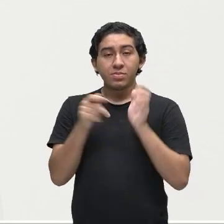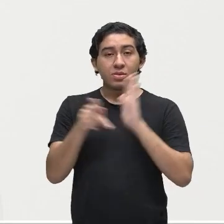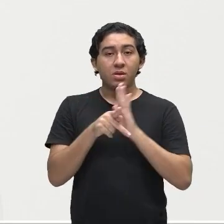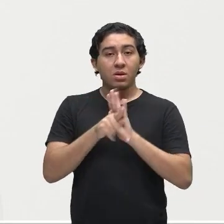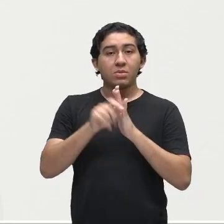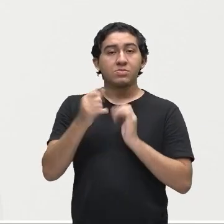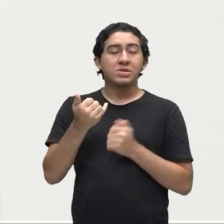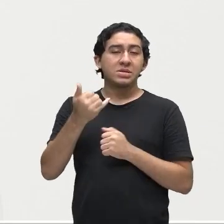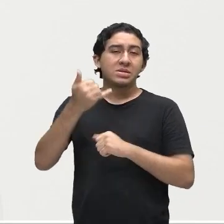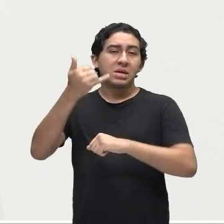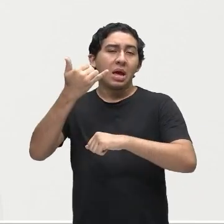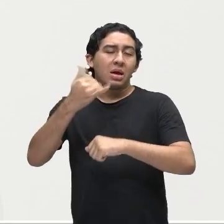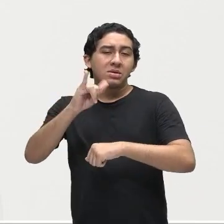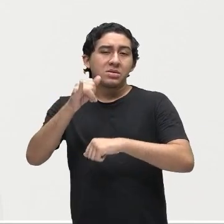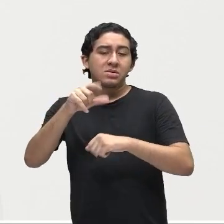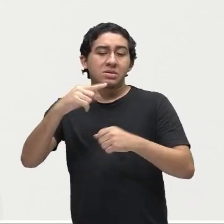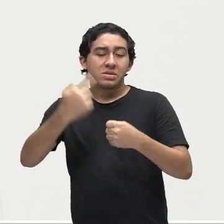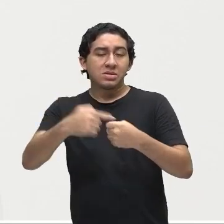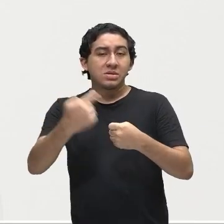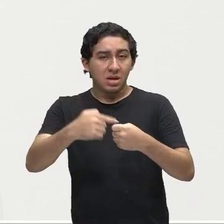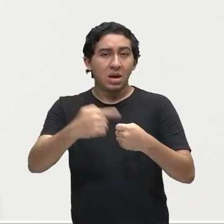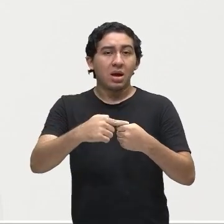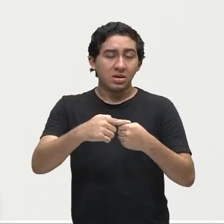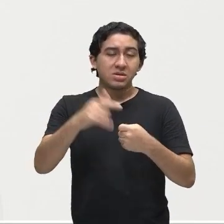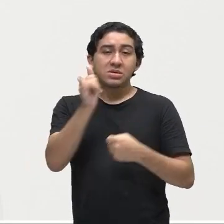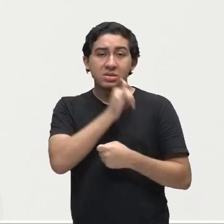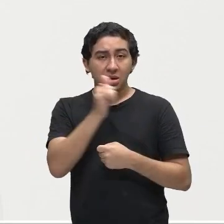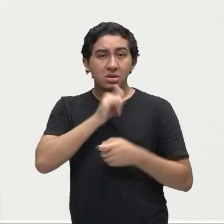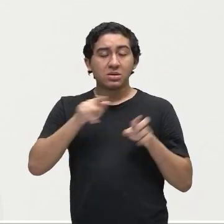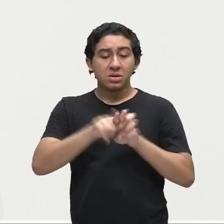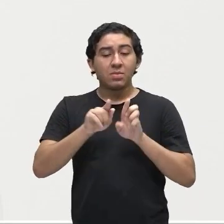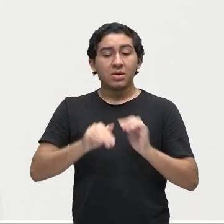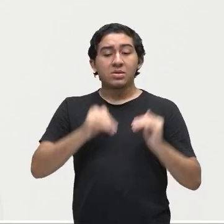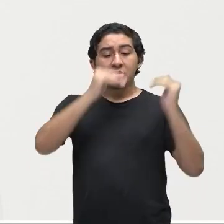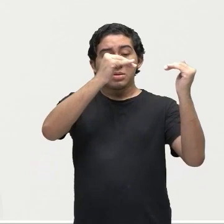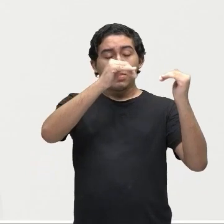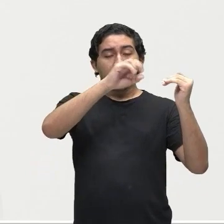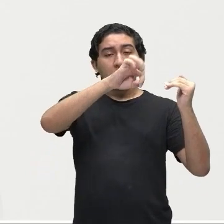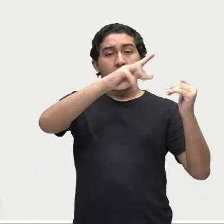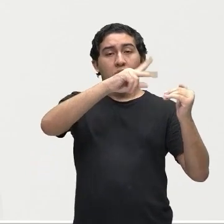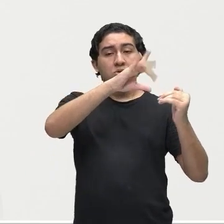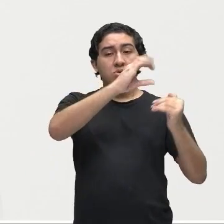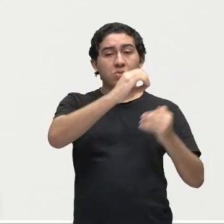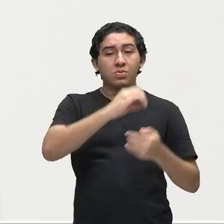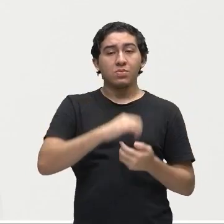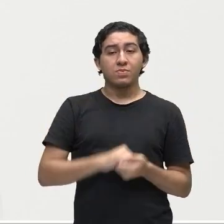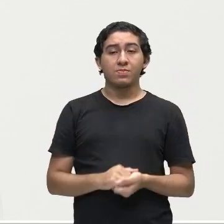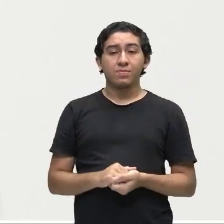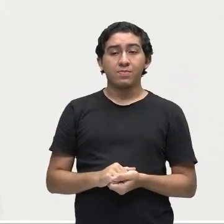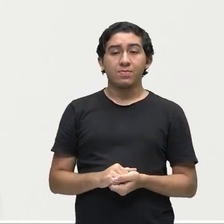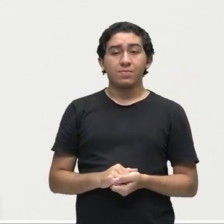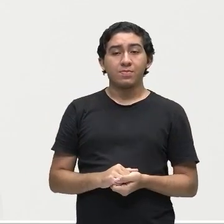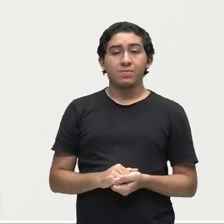Gênova e Veneza e lá na região do eixo nórdico, tá? Então nós vamos ver